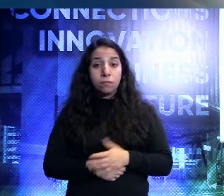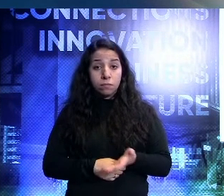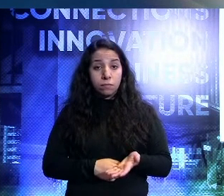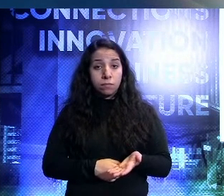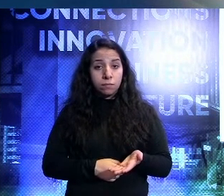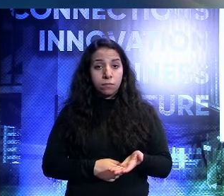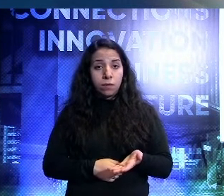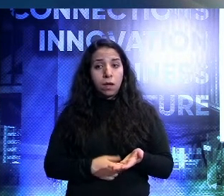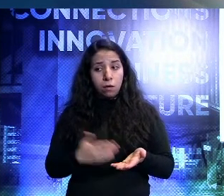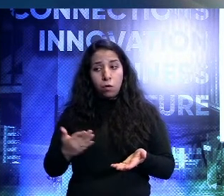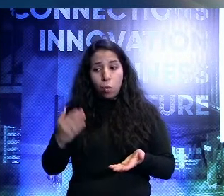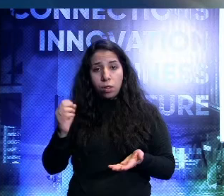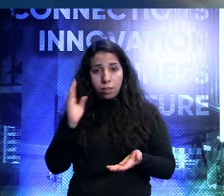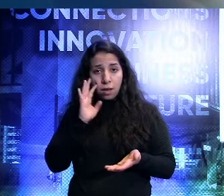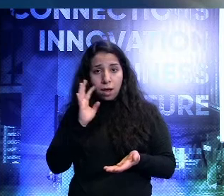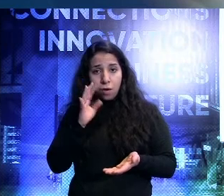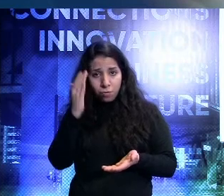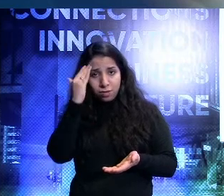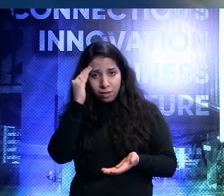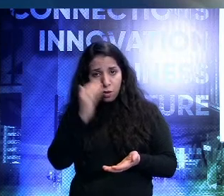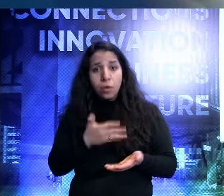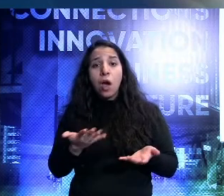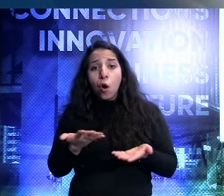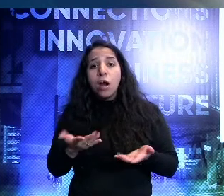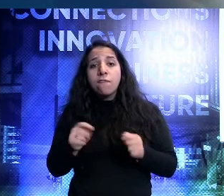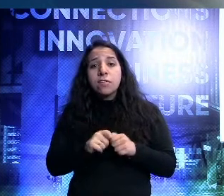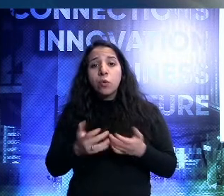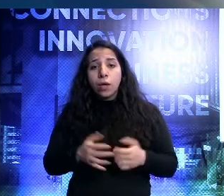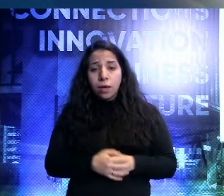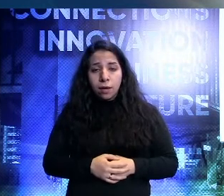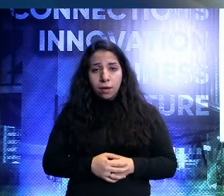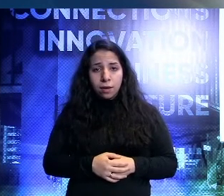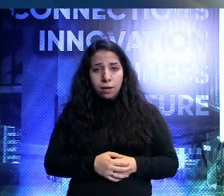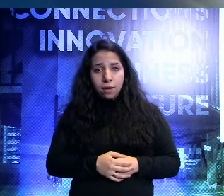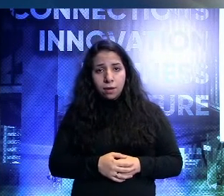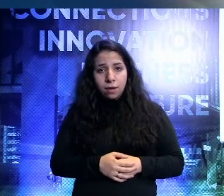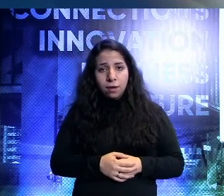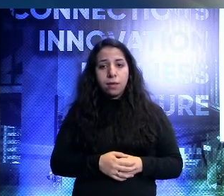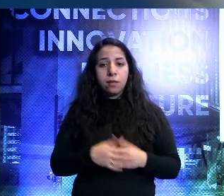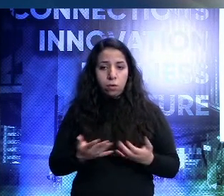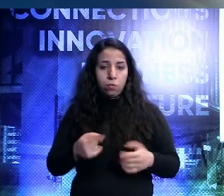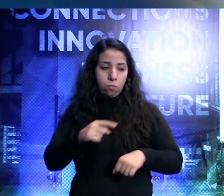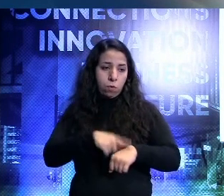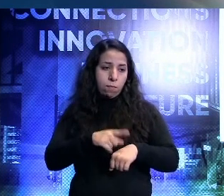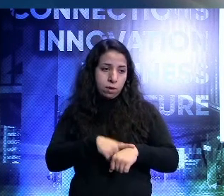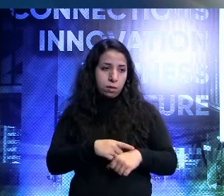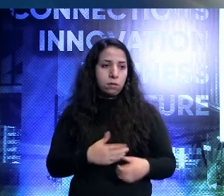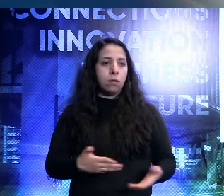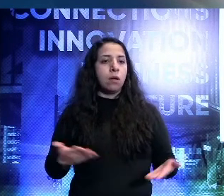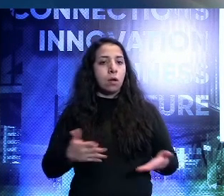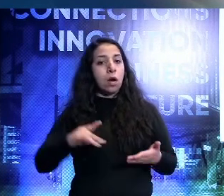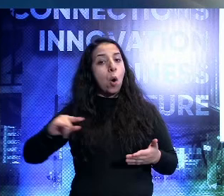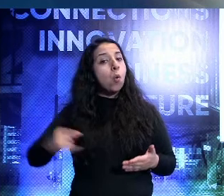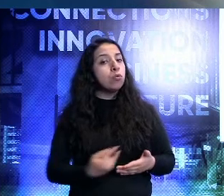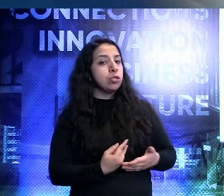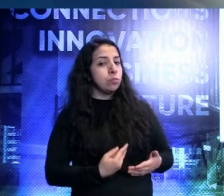entendeu. E aí? O que você vai fazer? Né? E é nesse momento que a gente entra na última etapa.